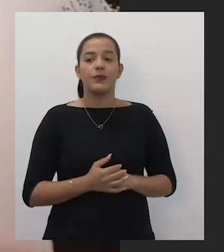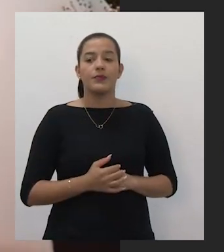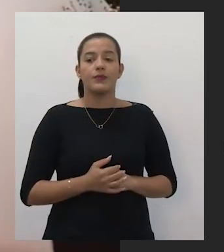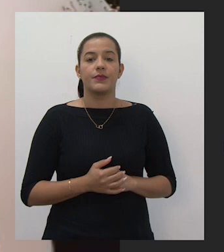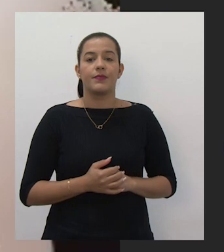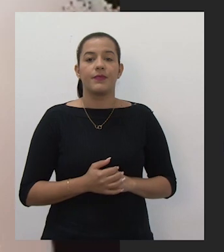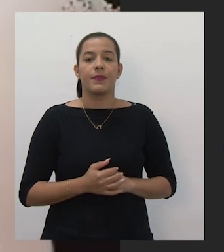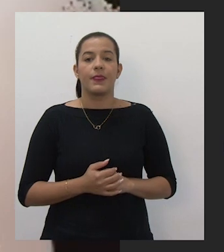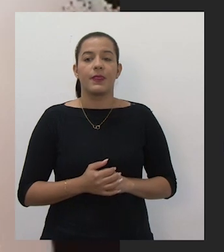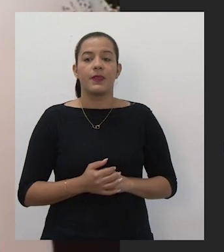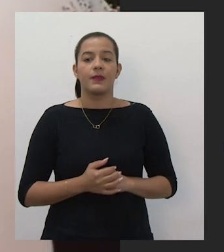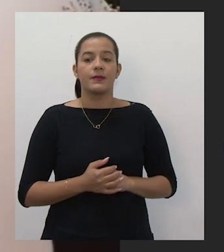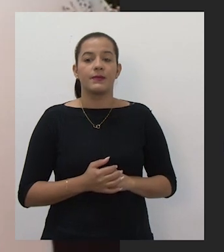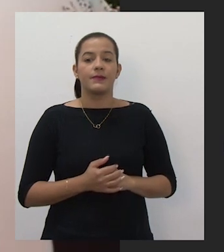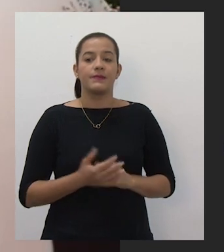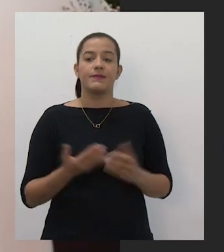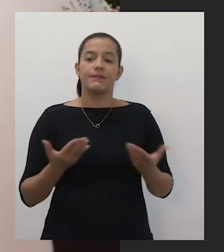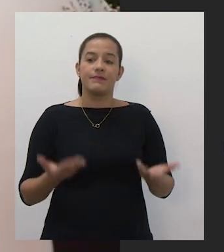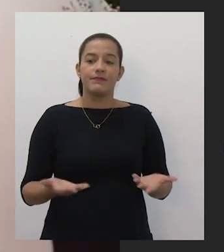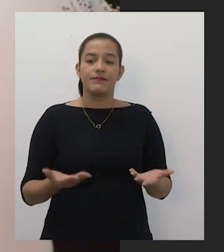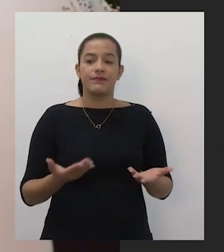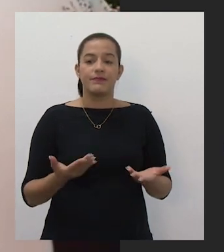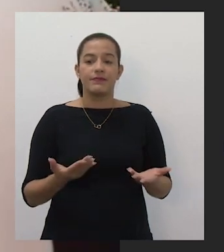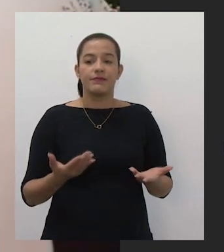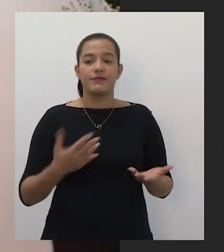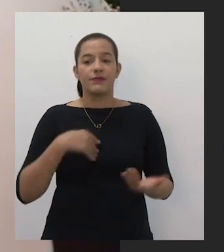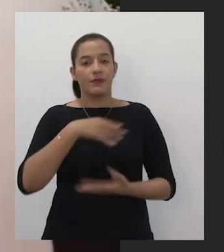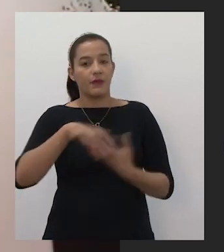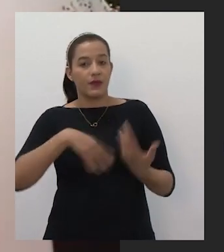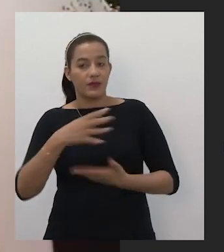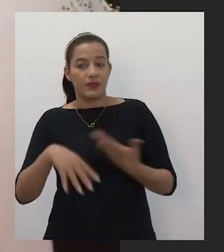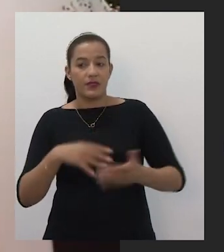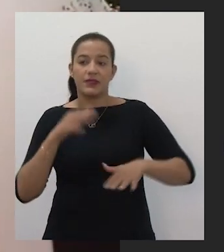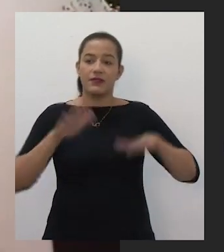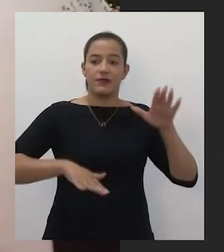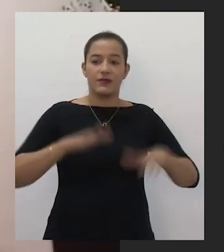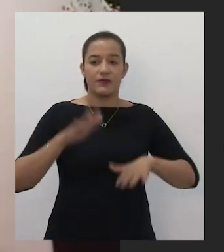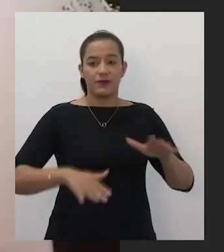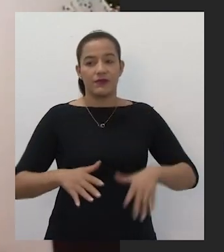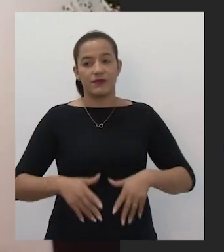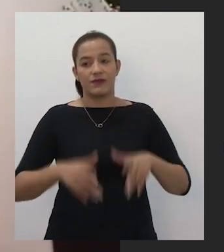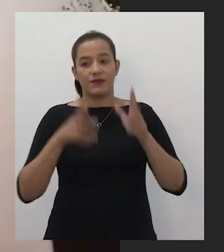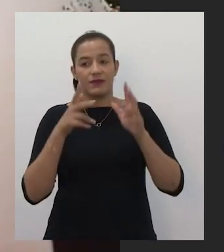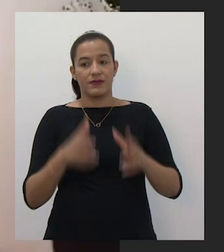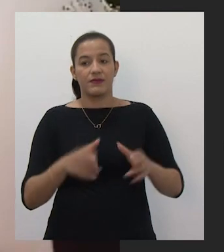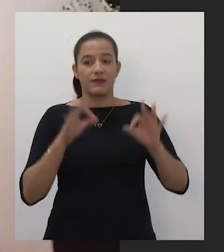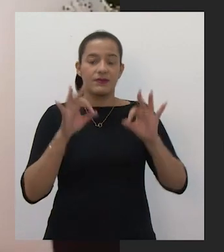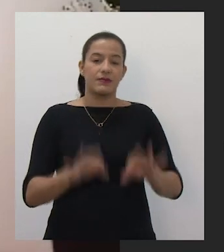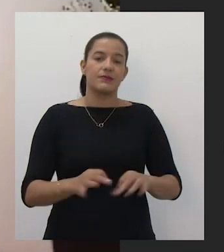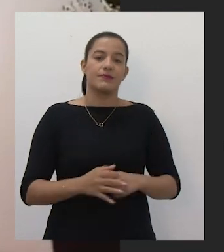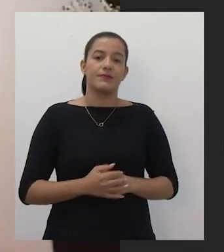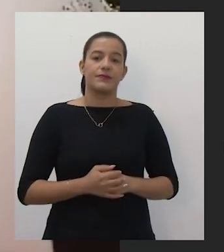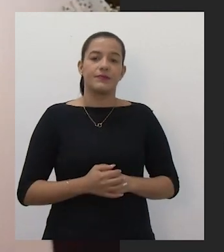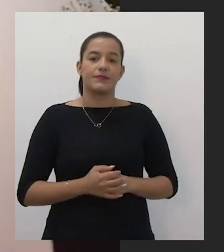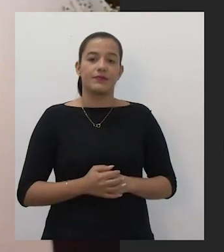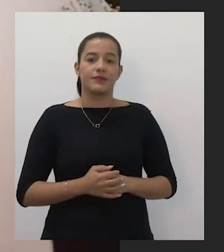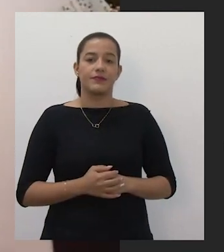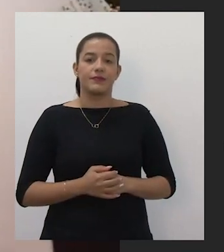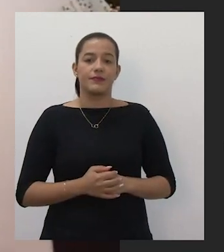Mas aí eu, enfim, é isso. Bagunceiro, que de vez em quando dá certo. Passa a palavra.